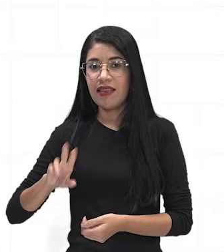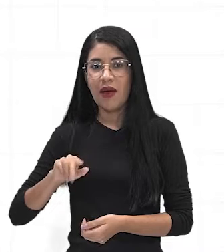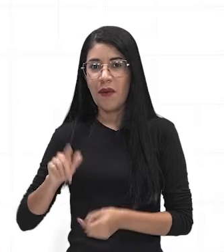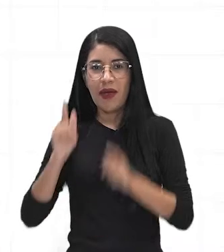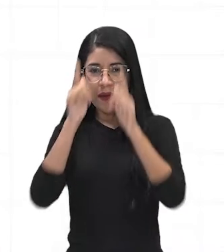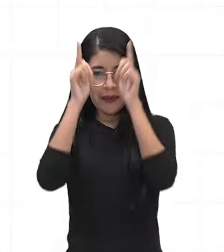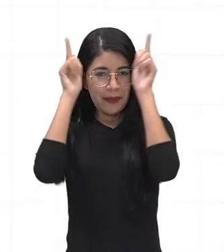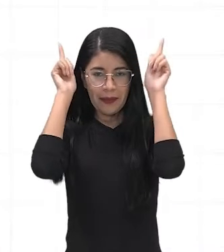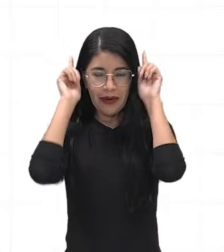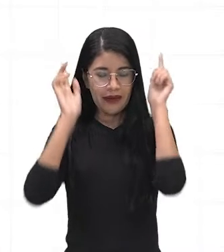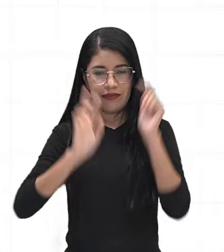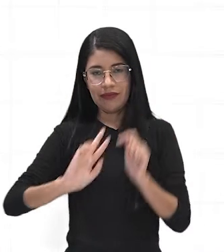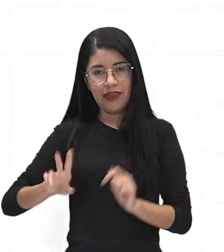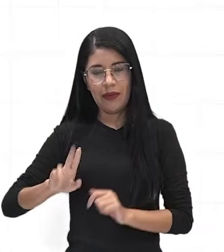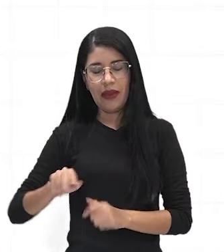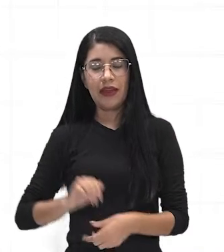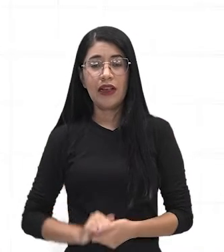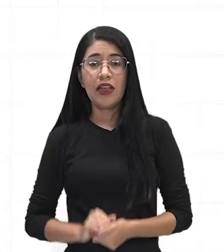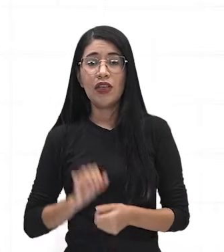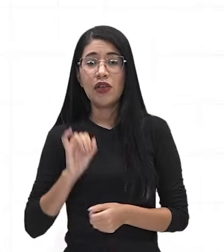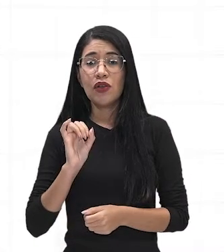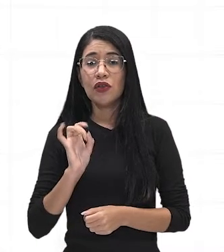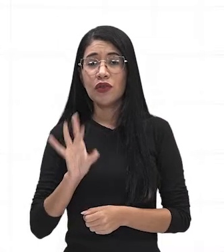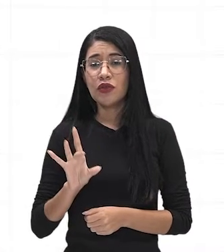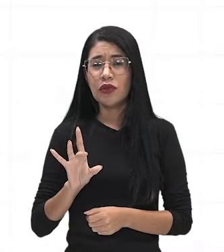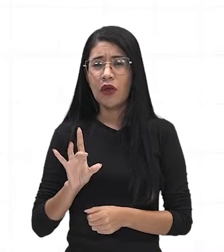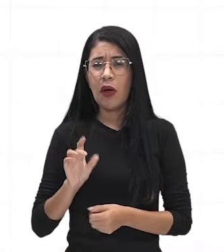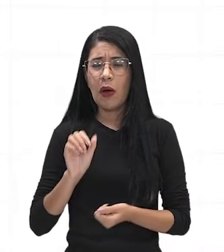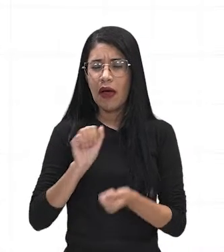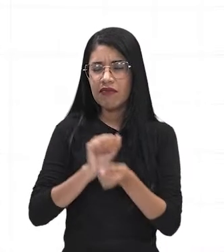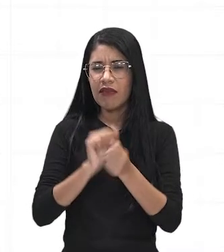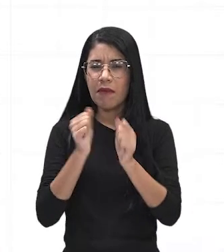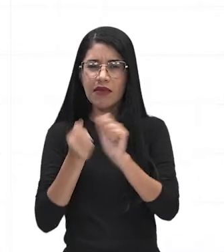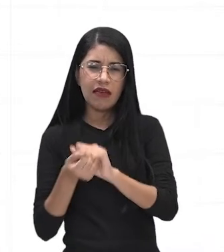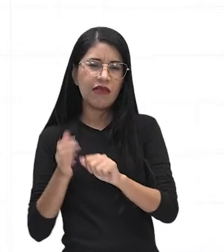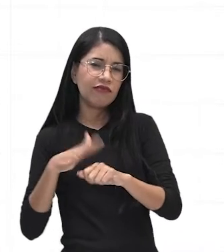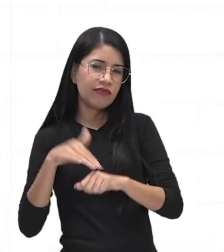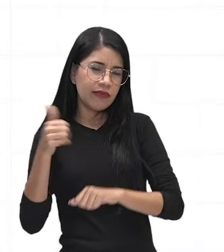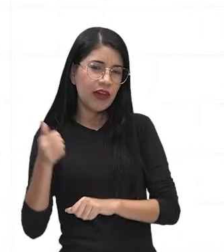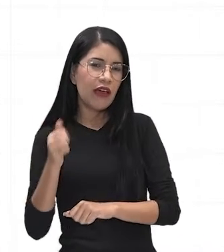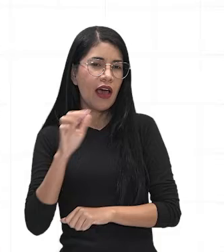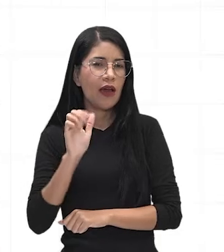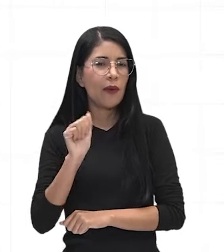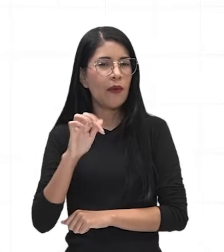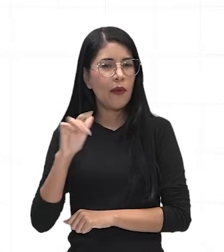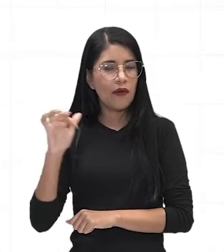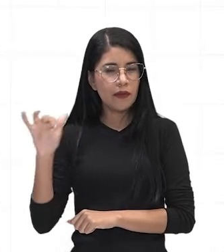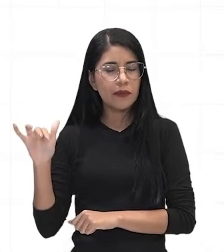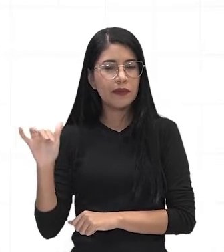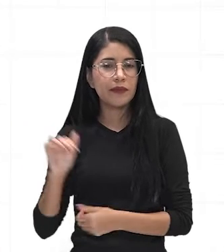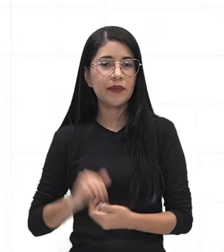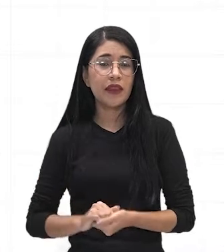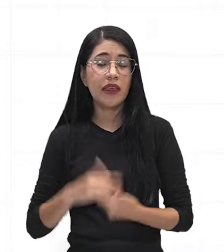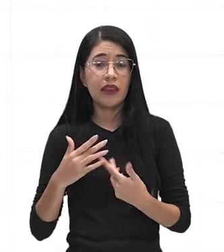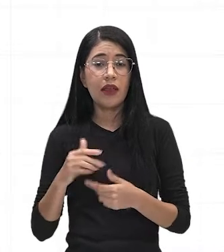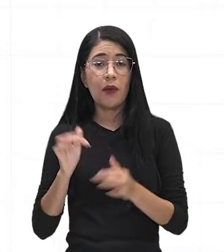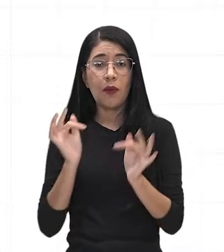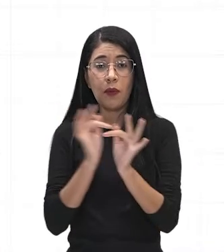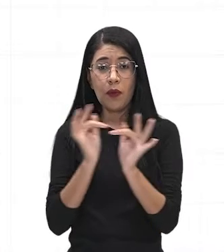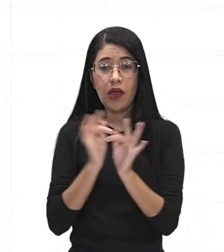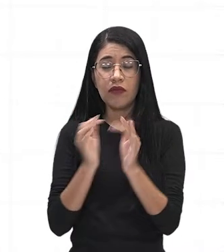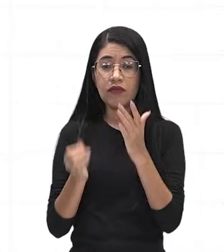que inventaram. Os gregos apenas vão aperfeiçoar, então, aí o alfabeto. Então, os fenícios, eles desenvolveram o